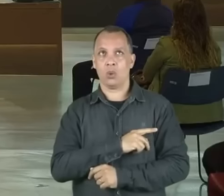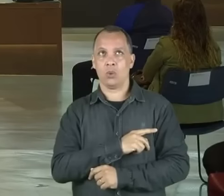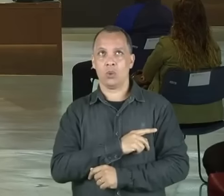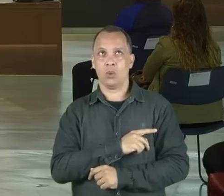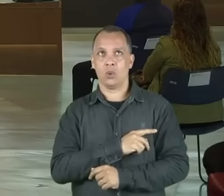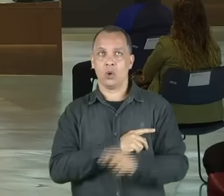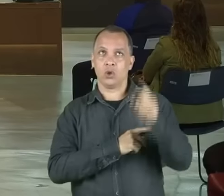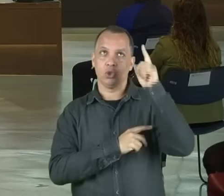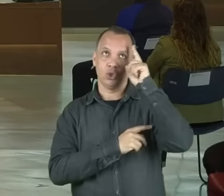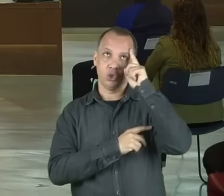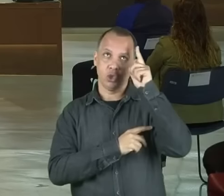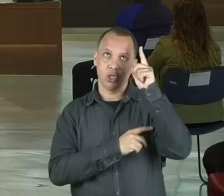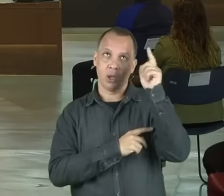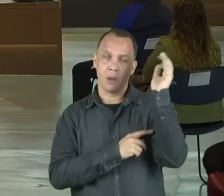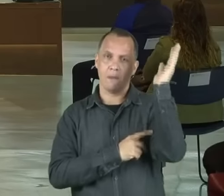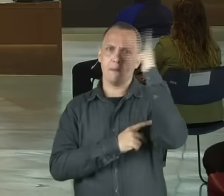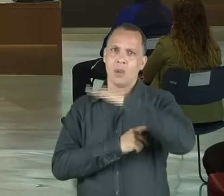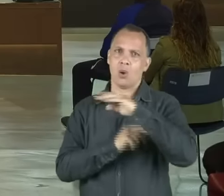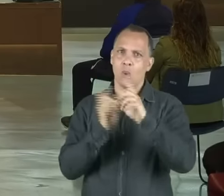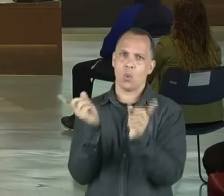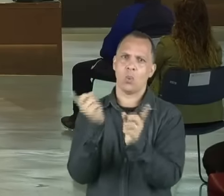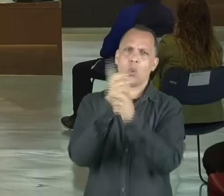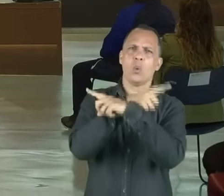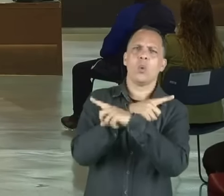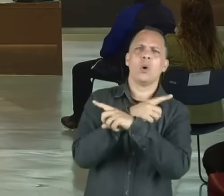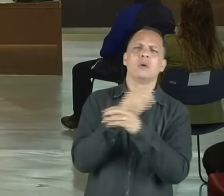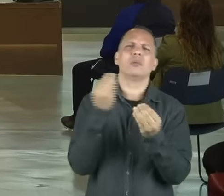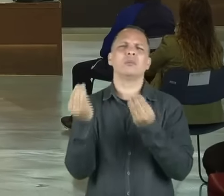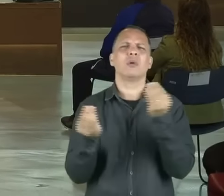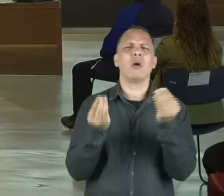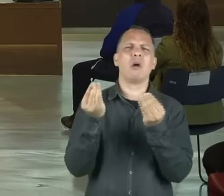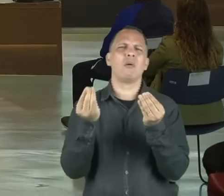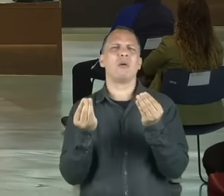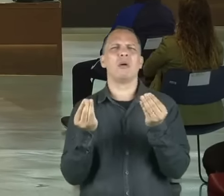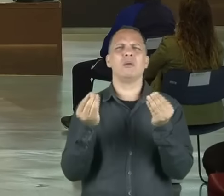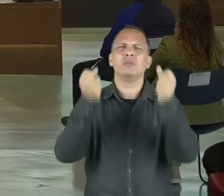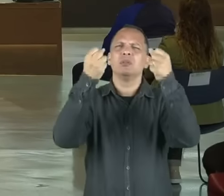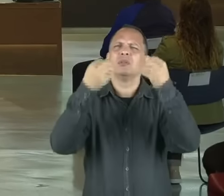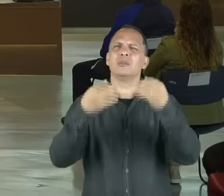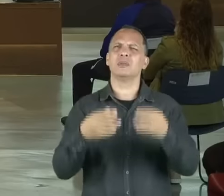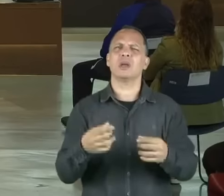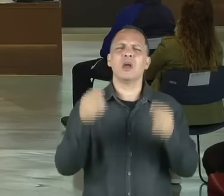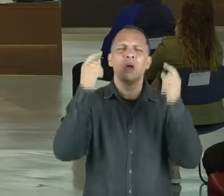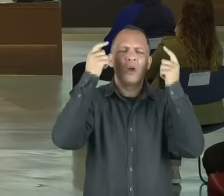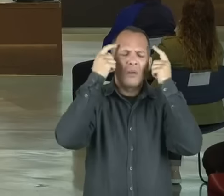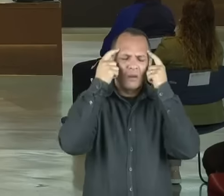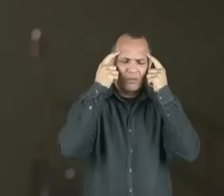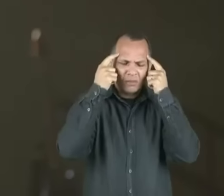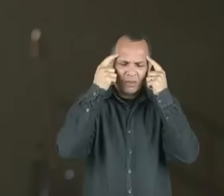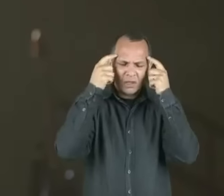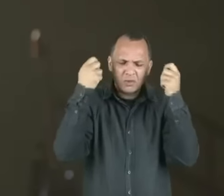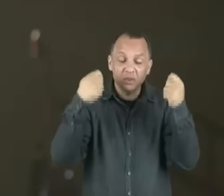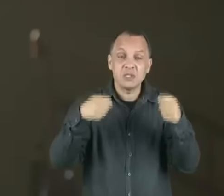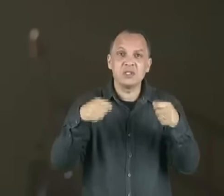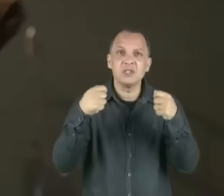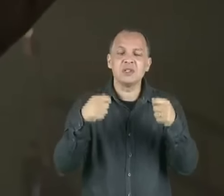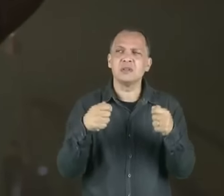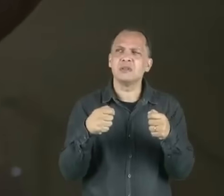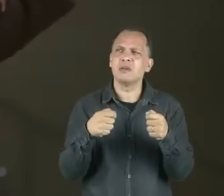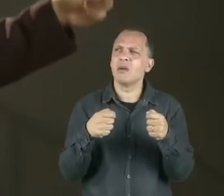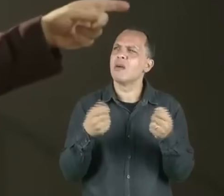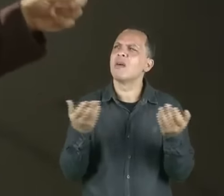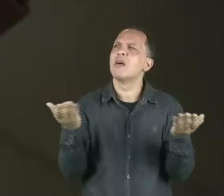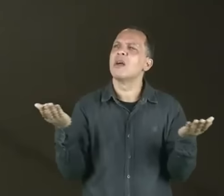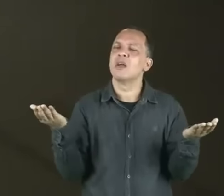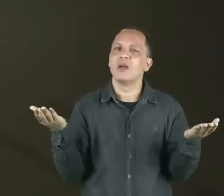assim olha remindo o tempo ou aproveitando toda oportunidade porque